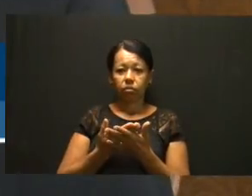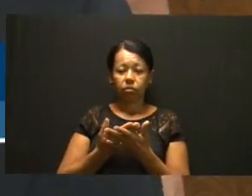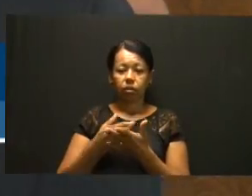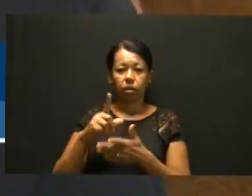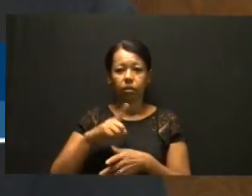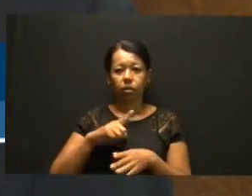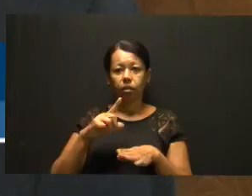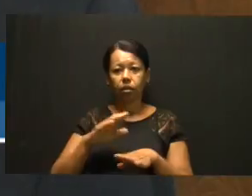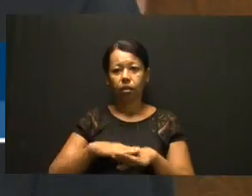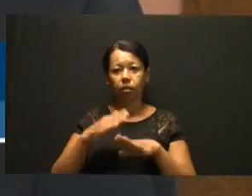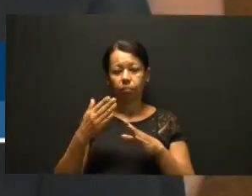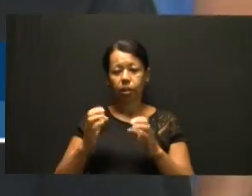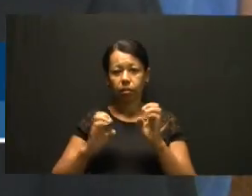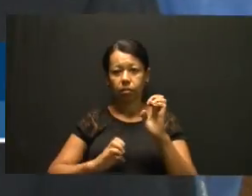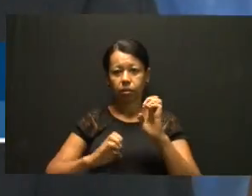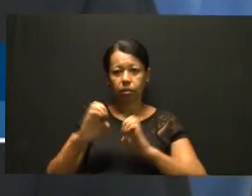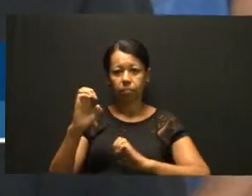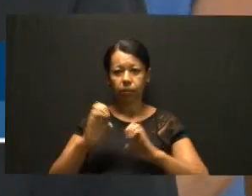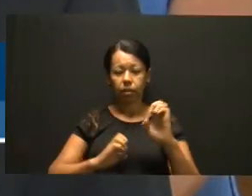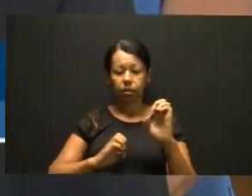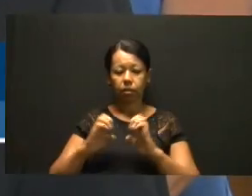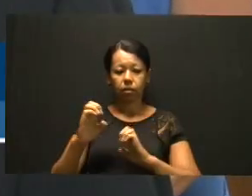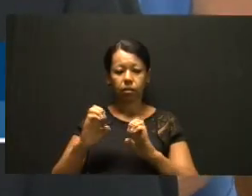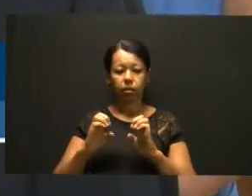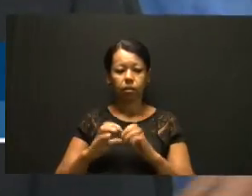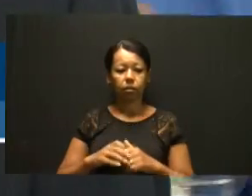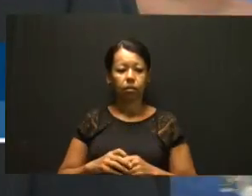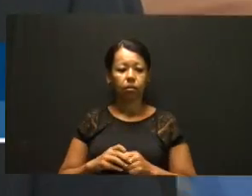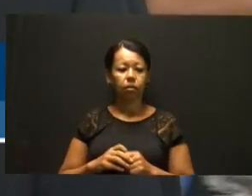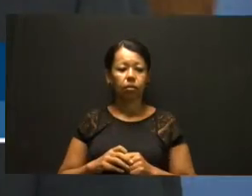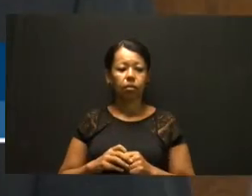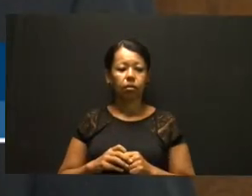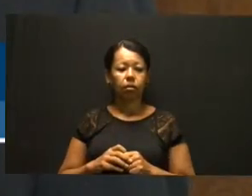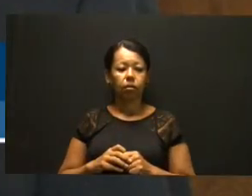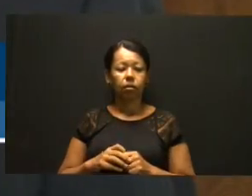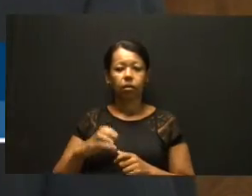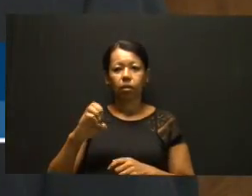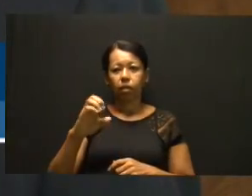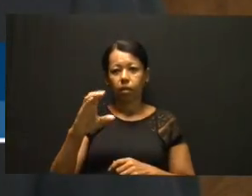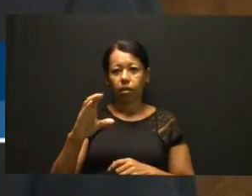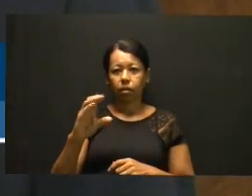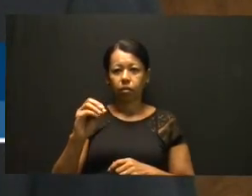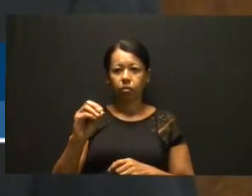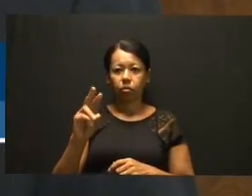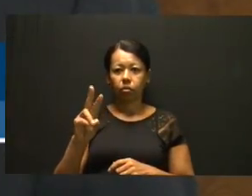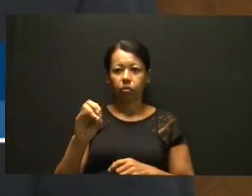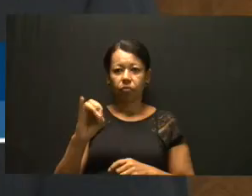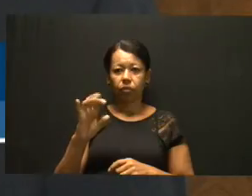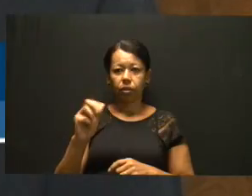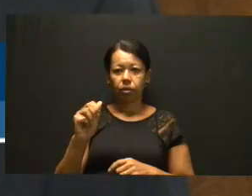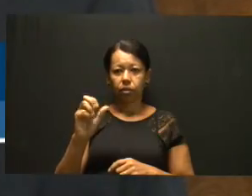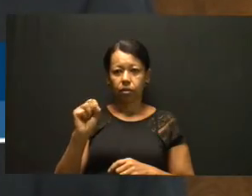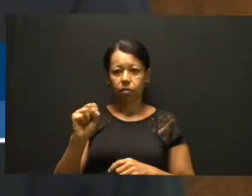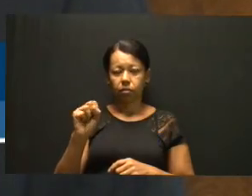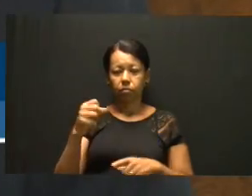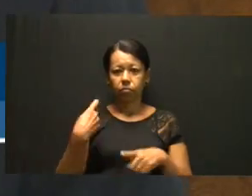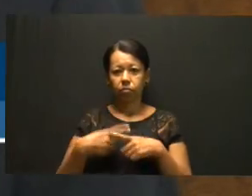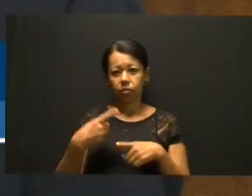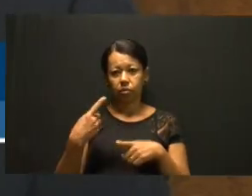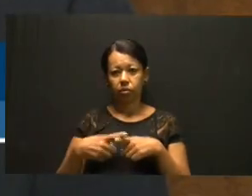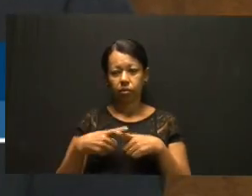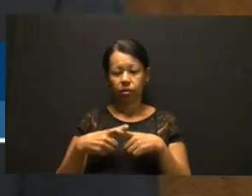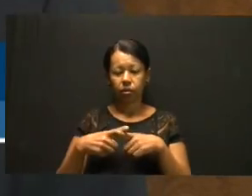mais a empresa, a concessionária, melhor dizendo, Ecovias, porque se trata da parte